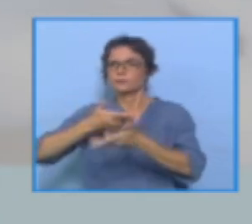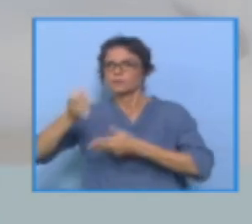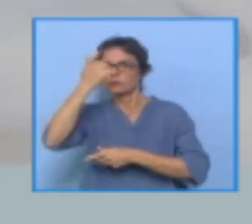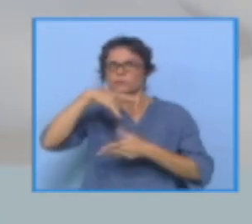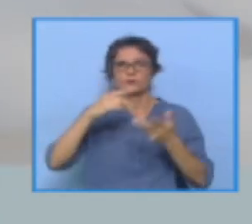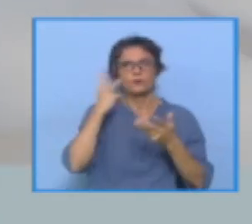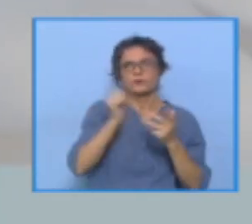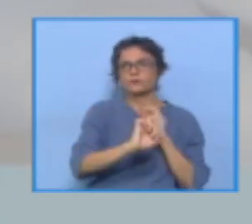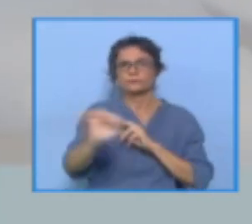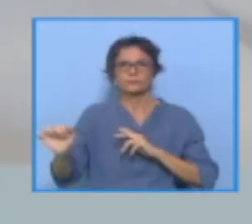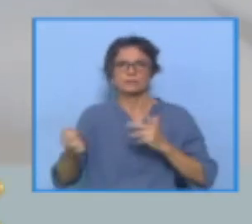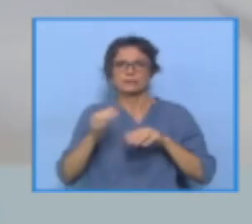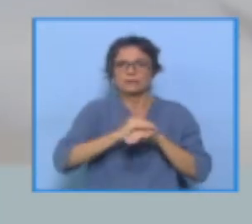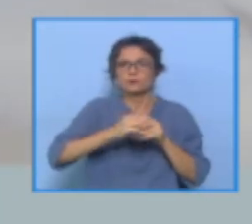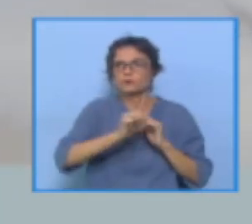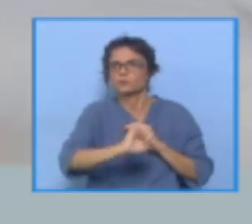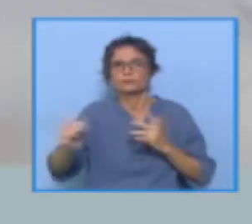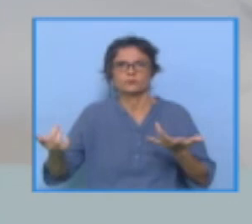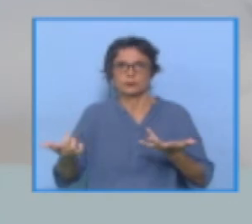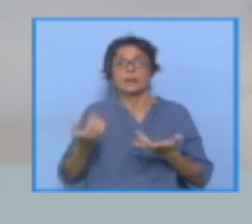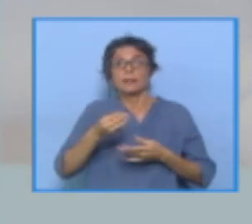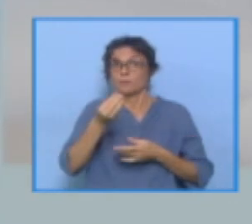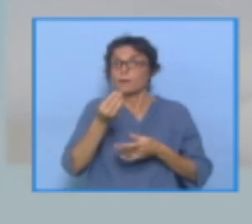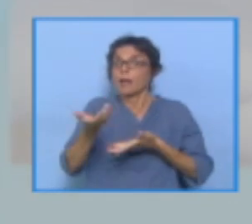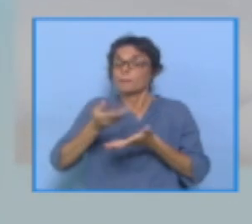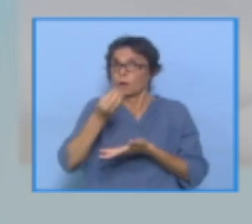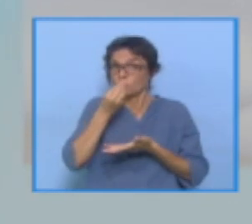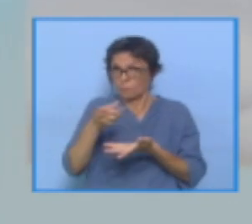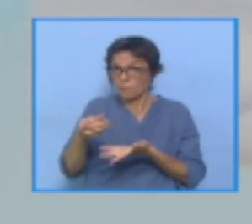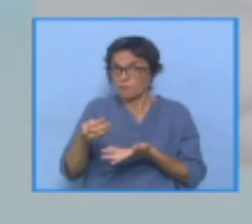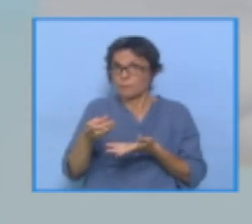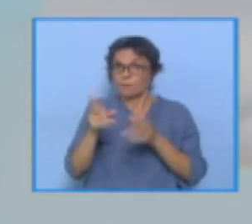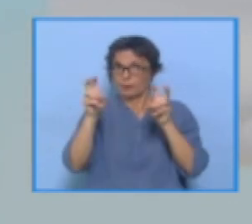partilha de testemunhos, até a própria partilha do pão, que também foi uma partilha de testemunho,